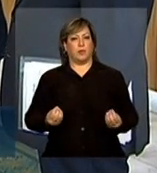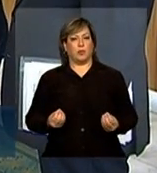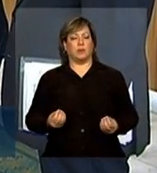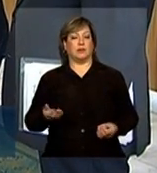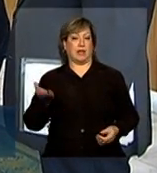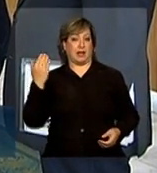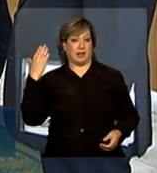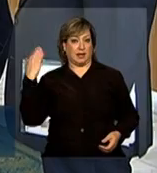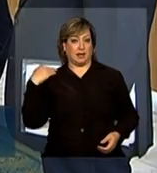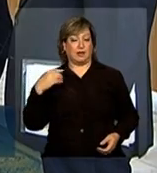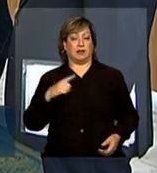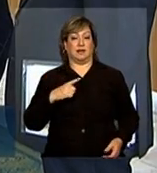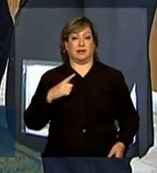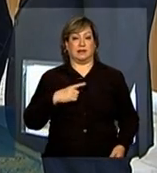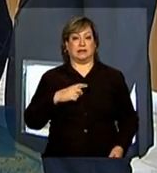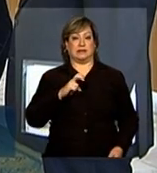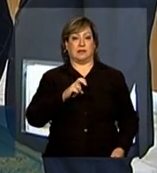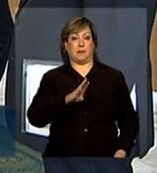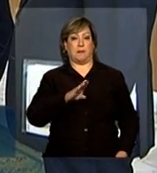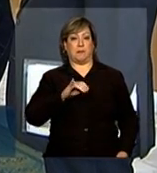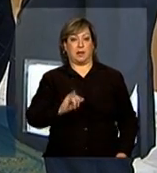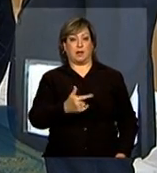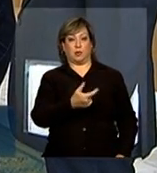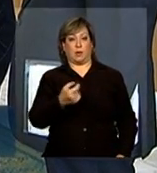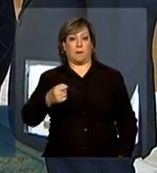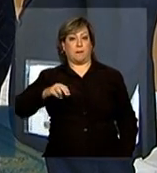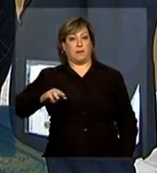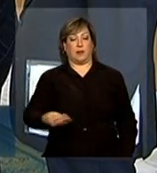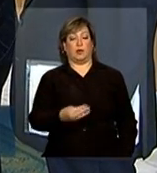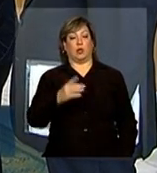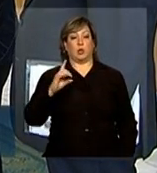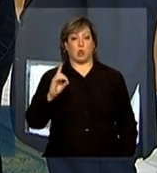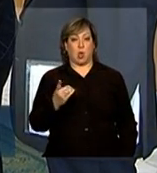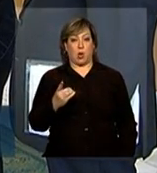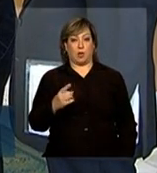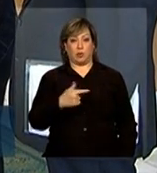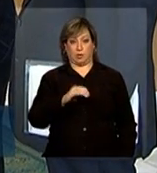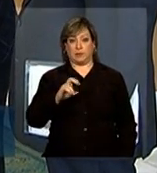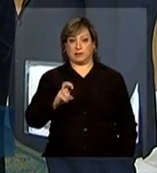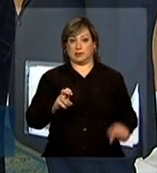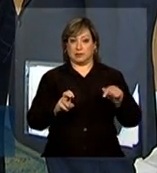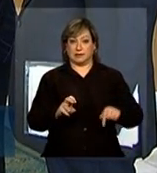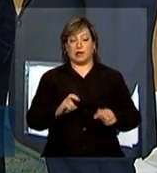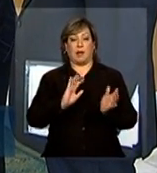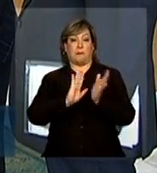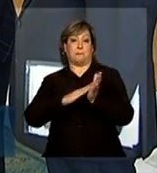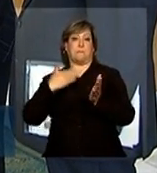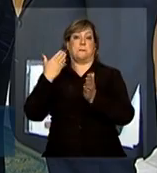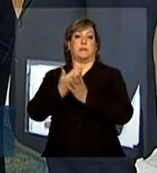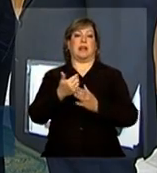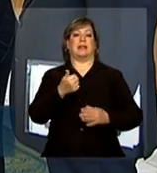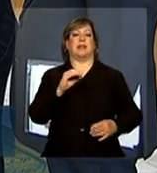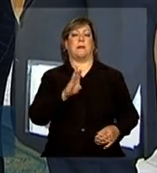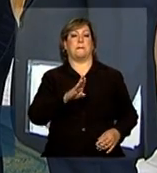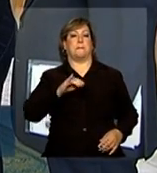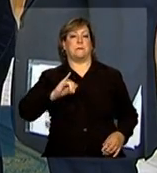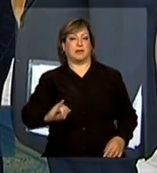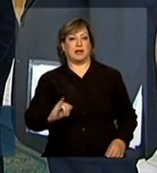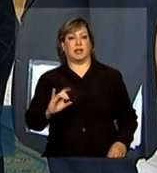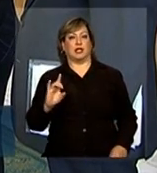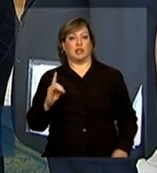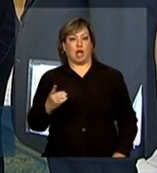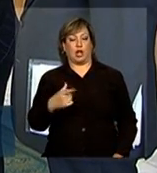de 5 bilhões e 200 milhões de dólares em 2005 para 10 bilhões de dólares